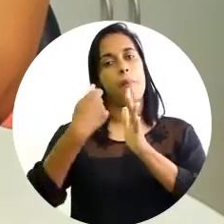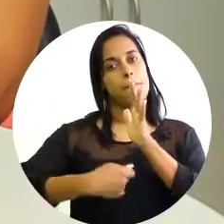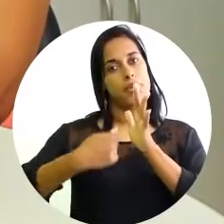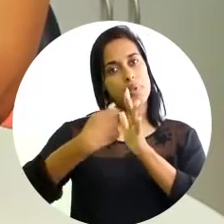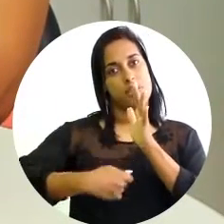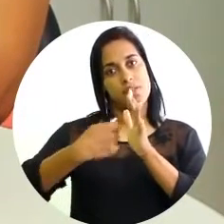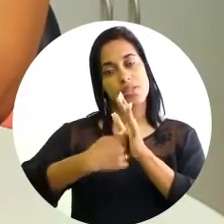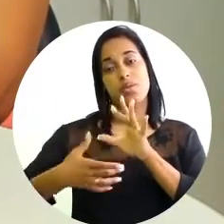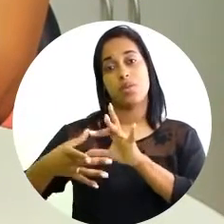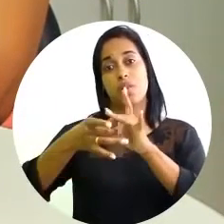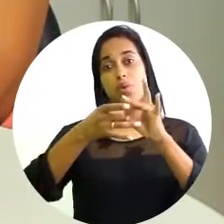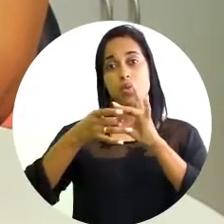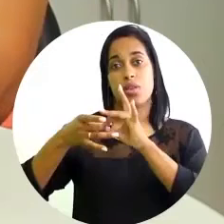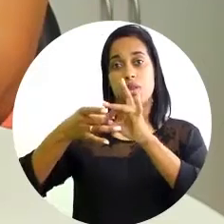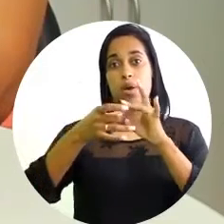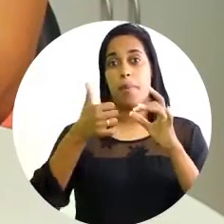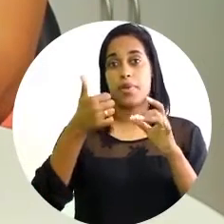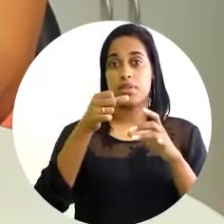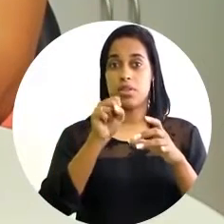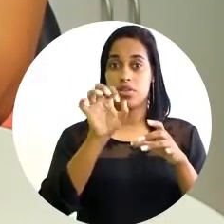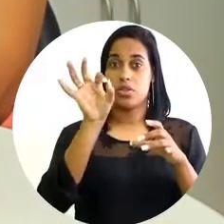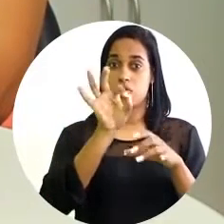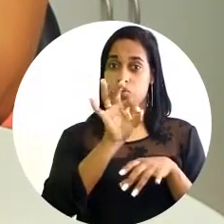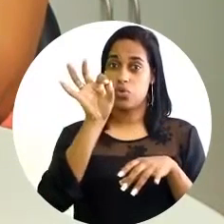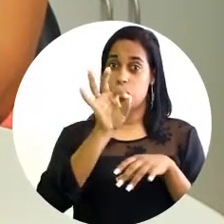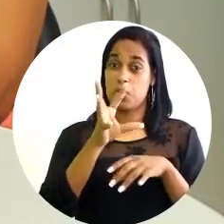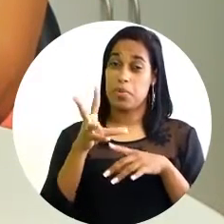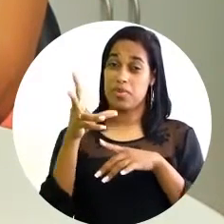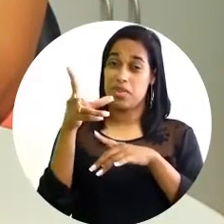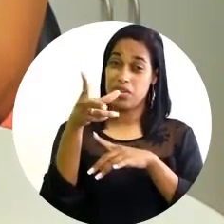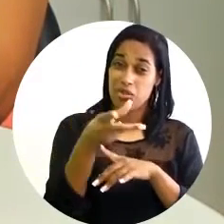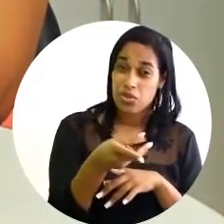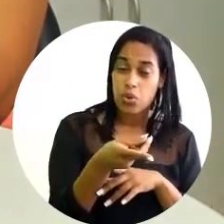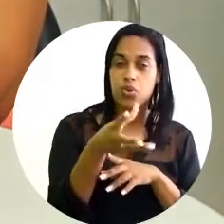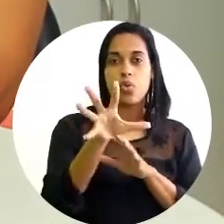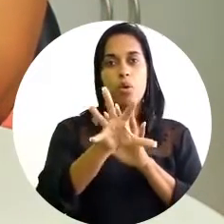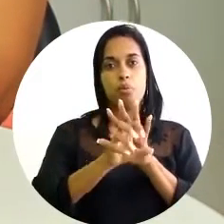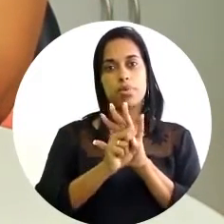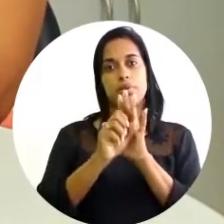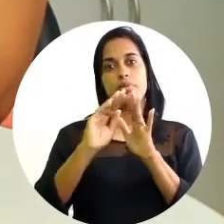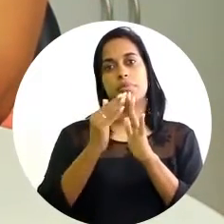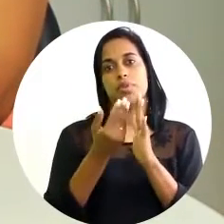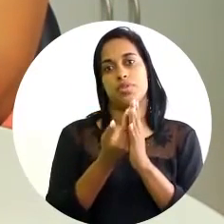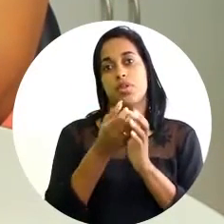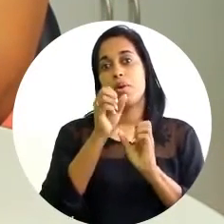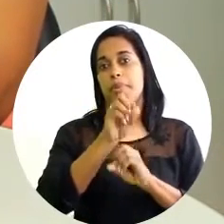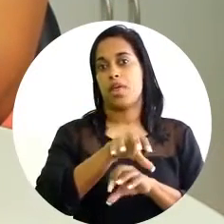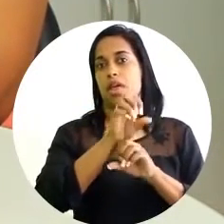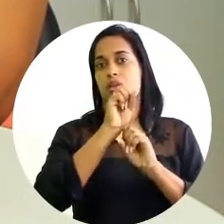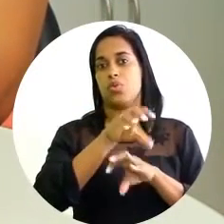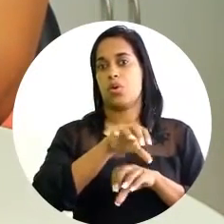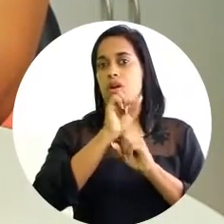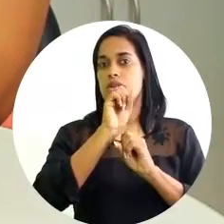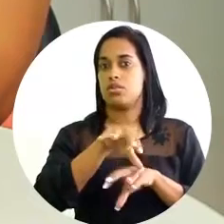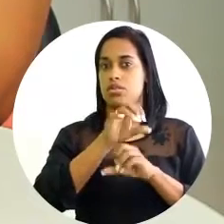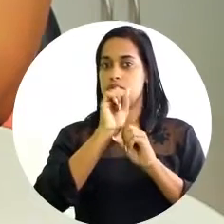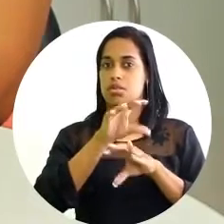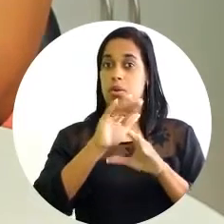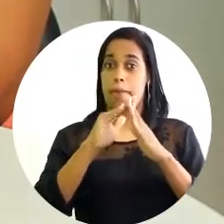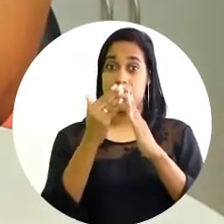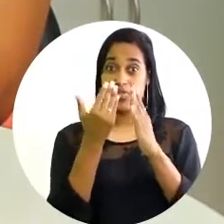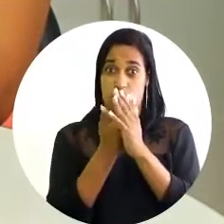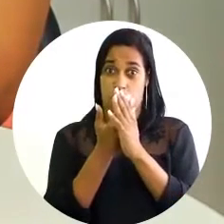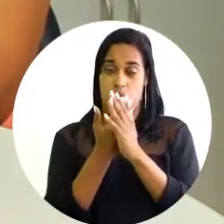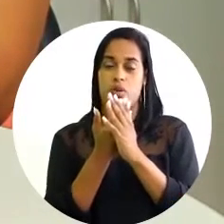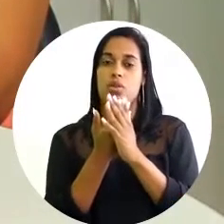é obrigação da União passar 18% de toda a receita arrecadada para ser destinado